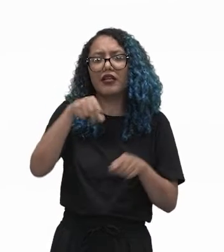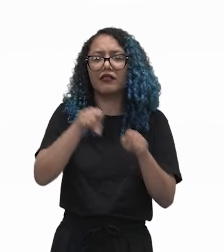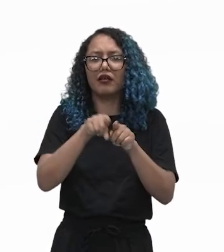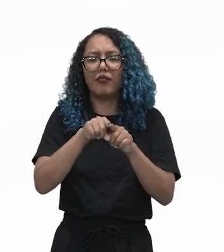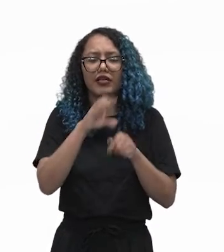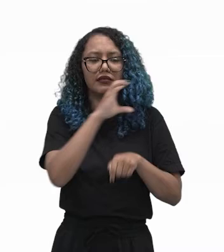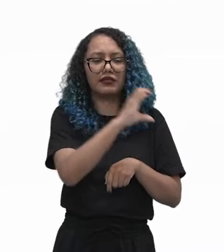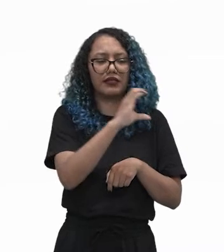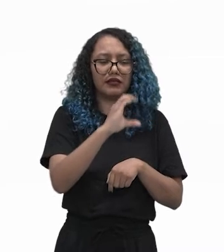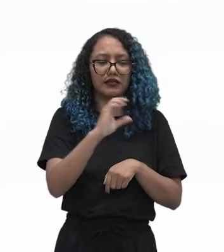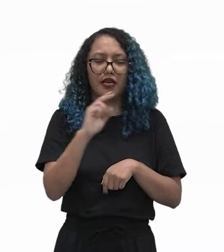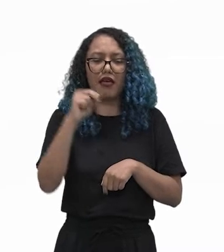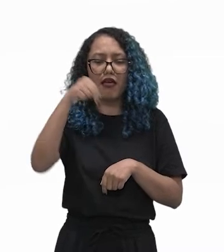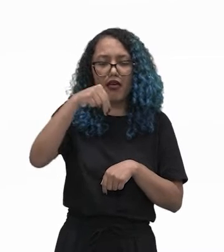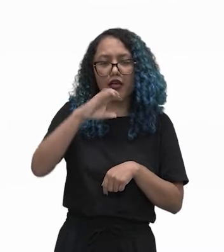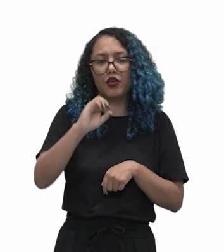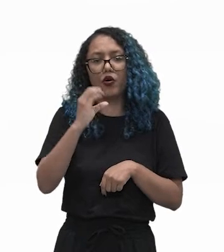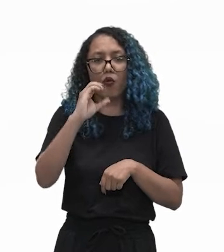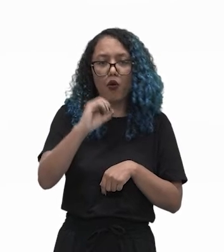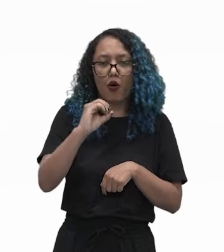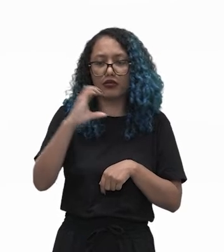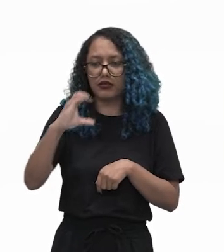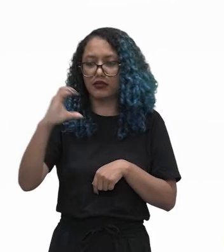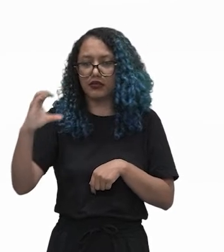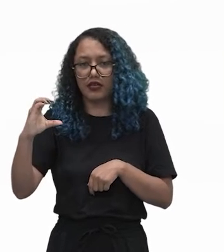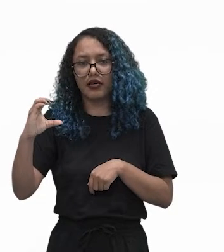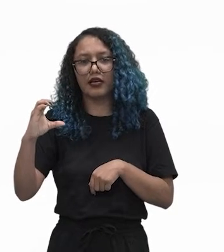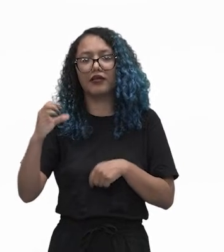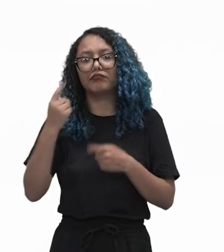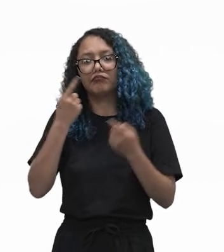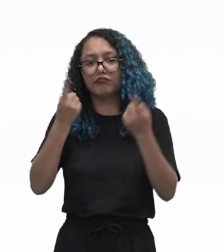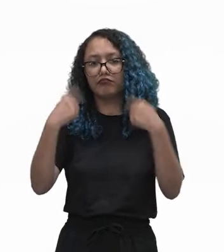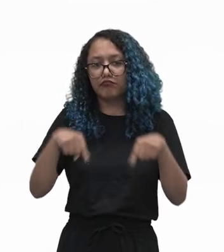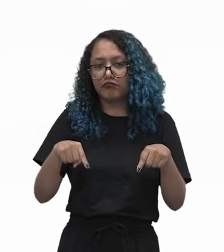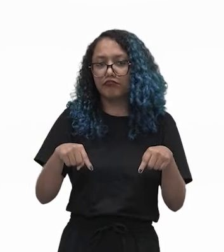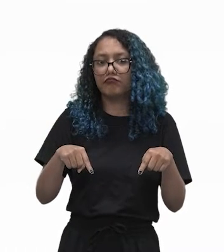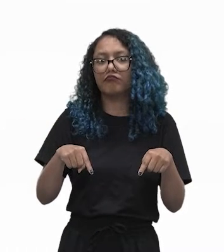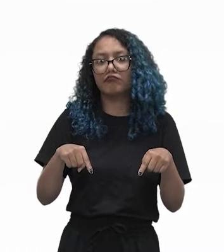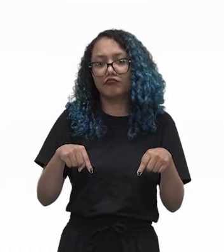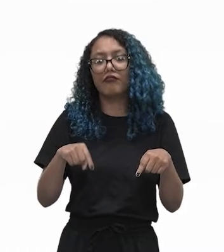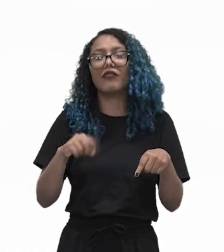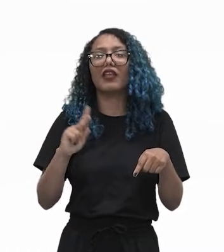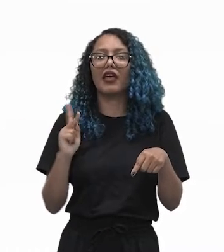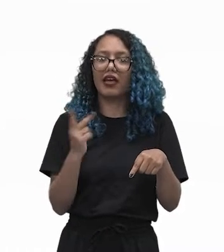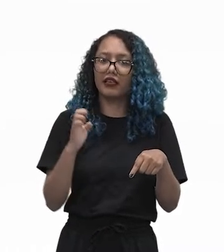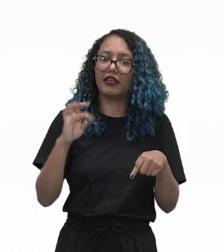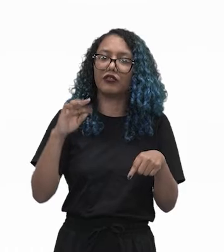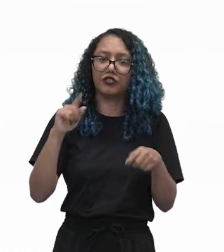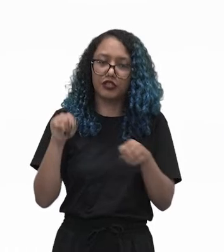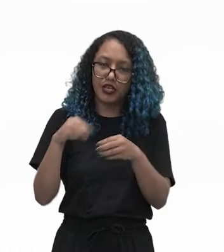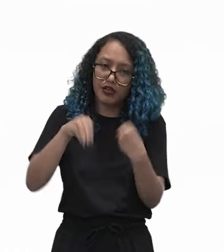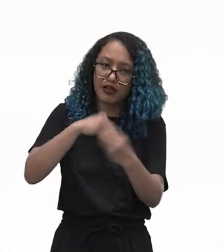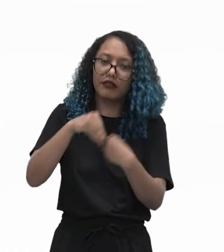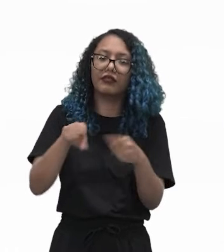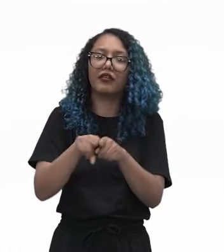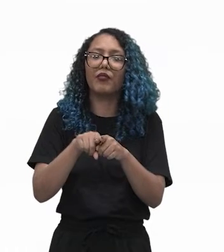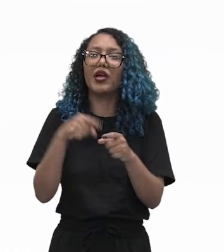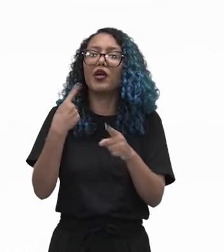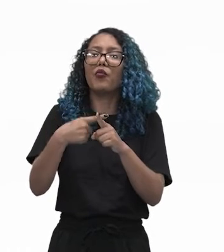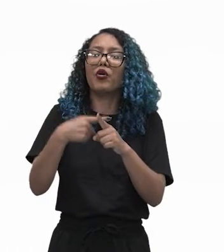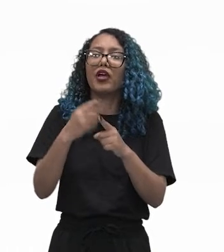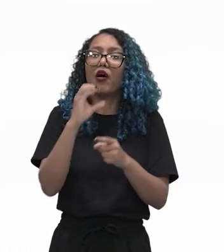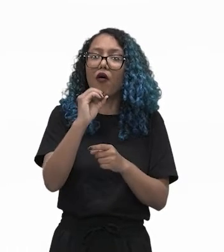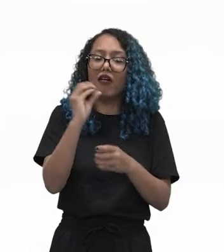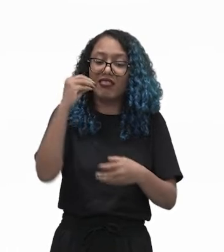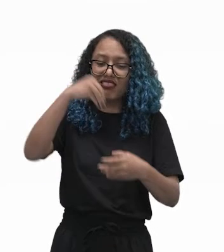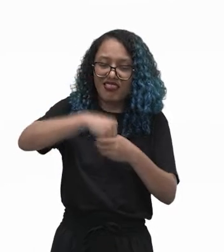também. Aqui, ó, cadeia heterogênea, porque tem o oxigênio fazendo parte